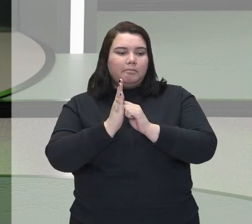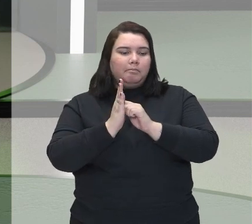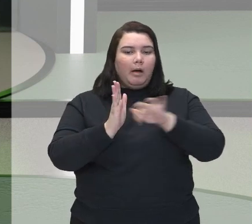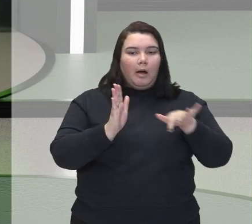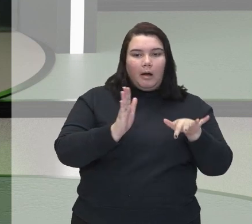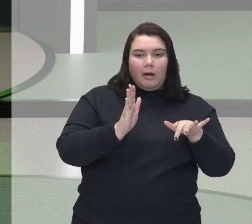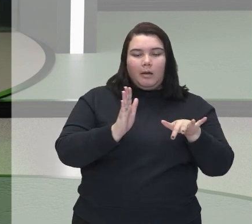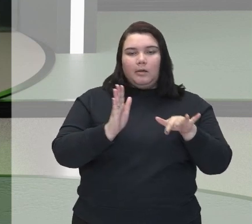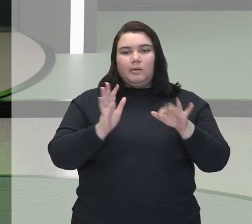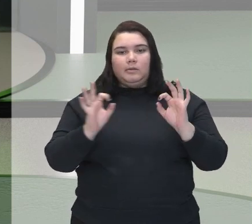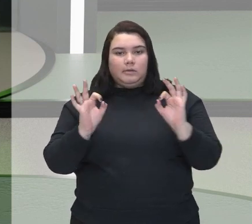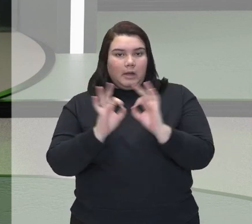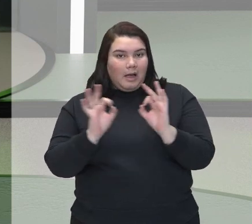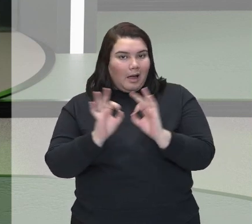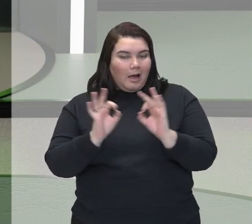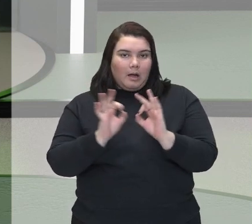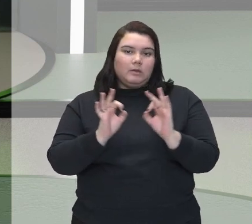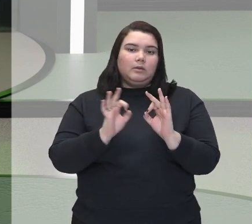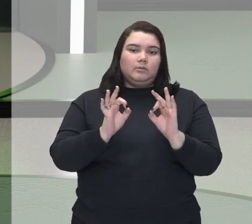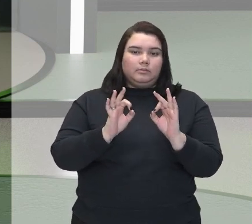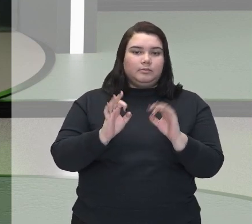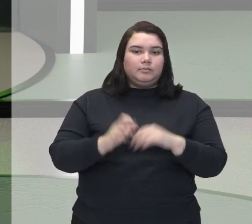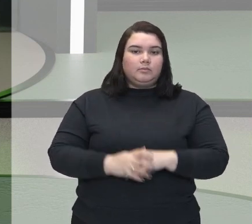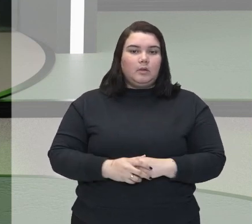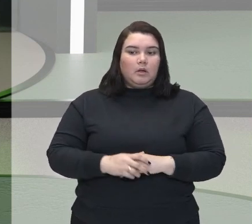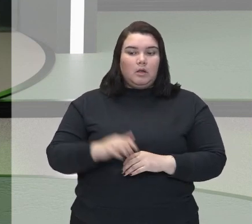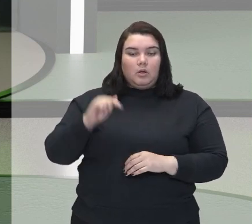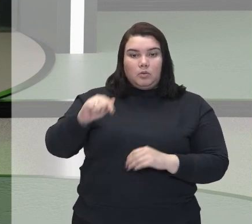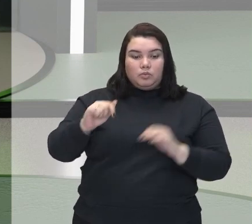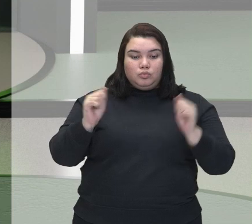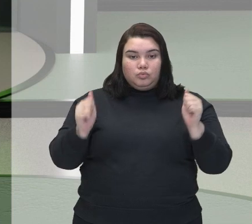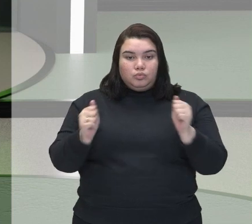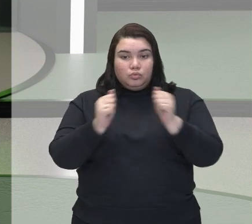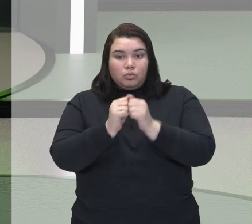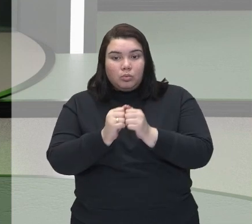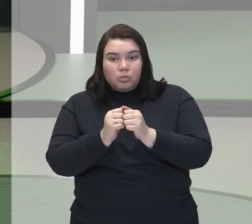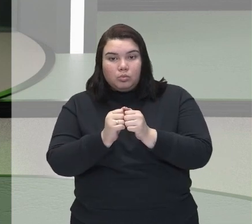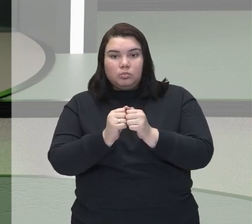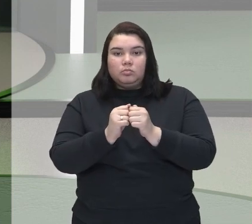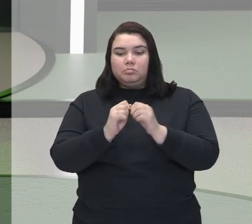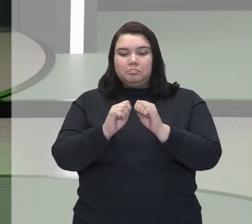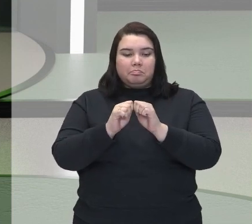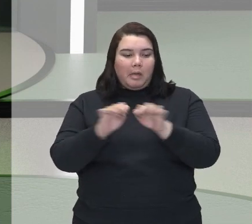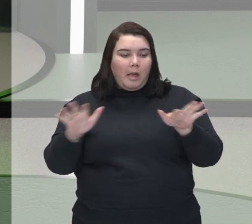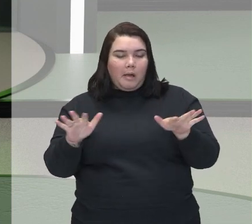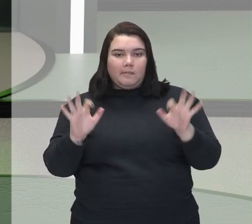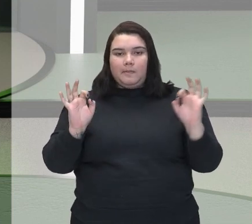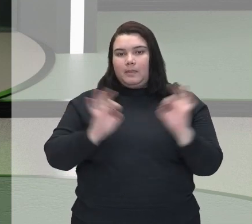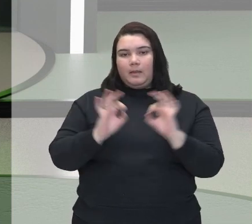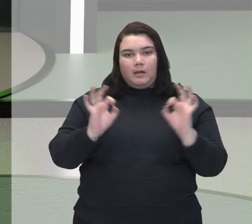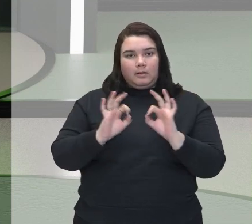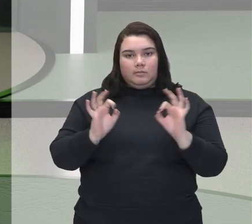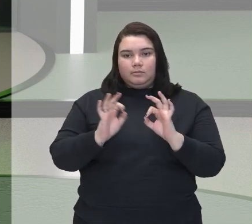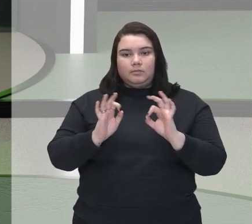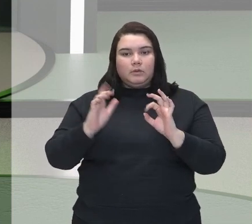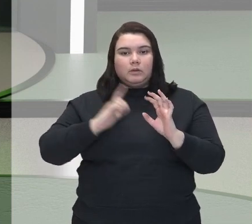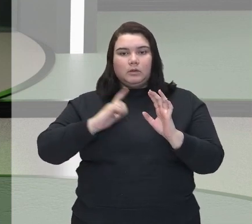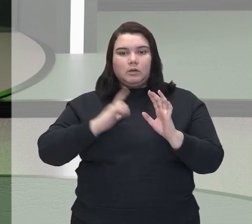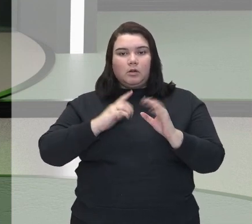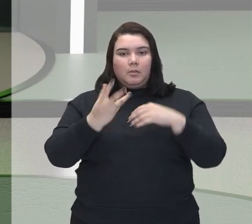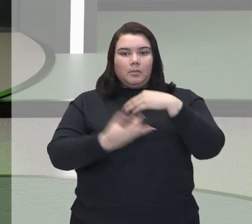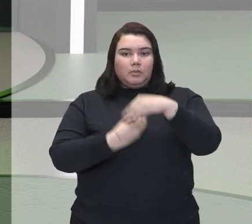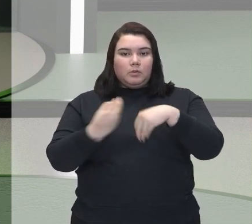direito, o levógeno para o lado esquerdo, quando eles estão juntos, ninguém vai desviar para lado nenhum. Vai acontecer uma